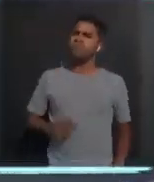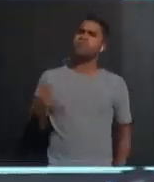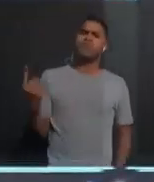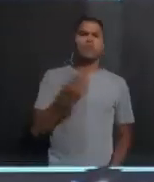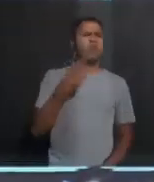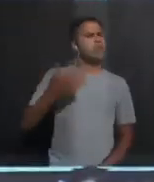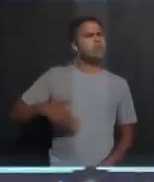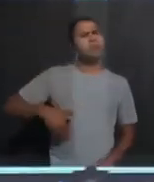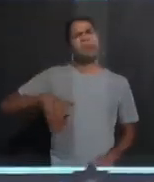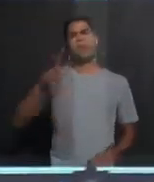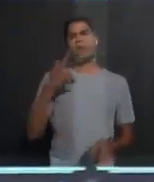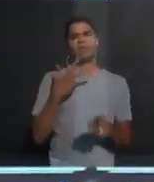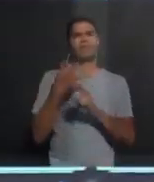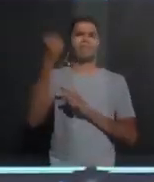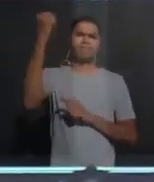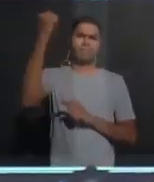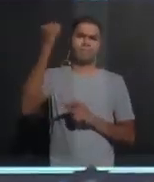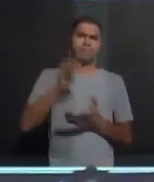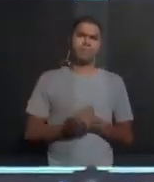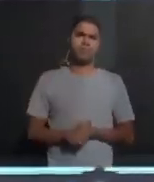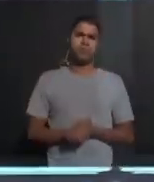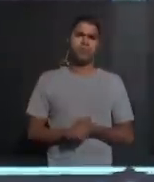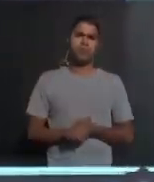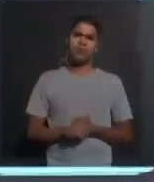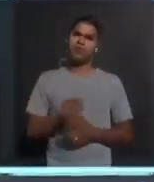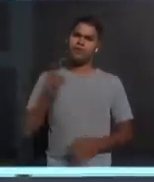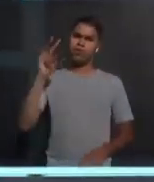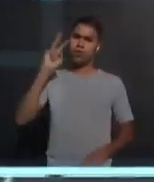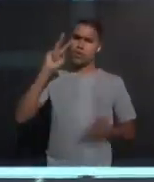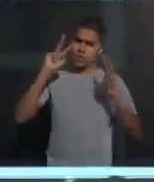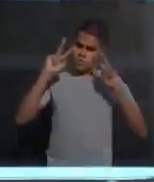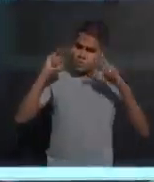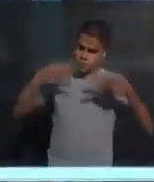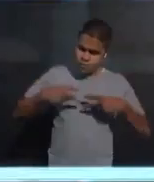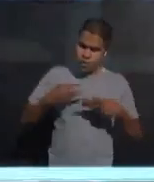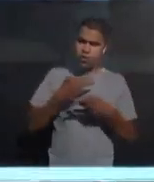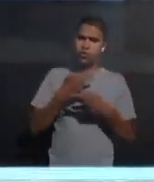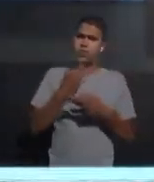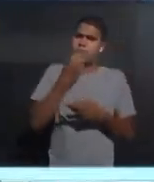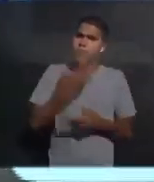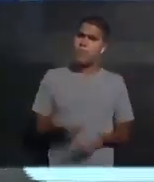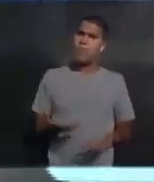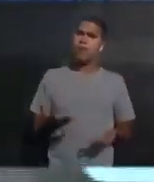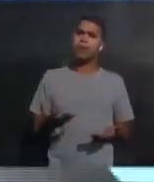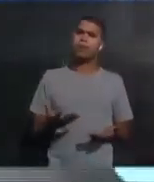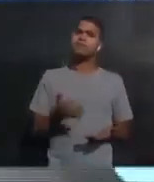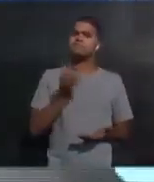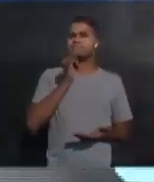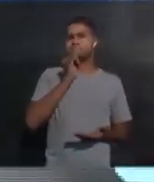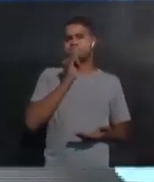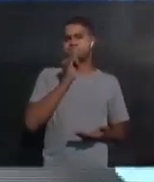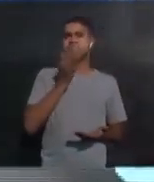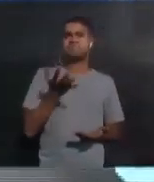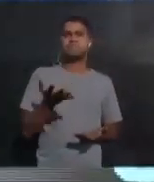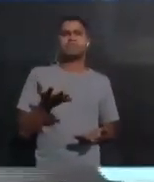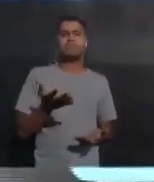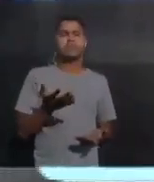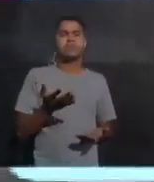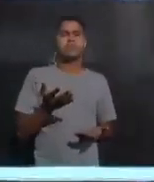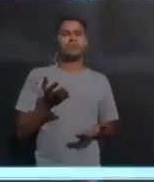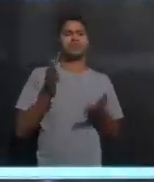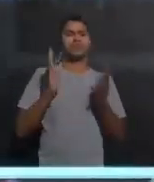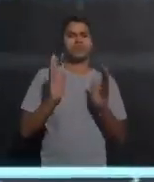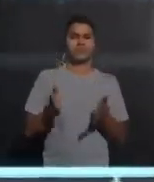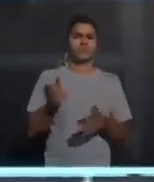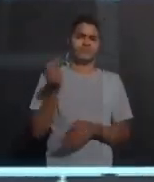mais mais do que vencedores se veja com bons olhos por exemplo quero dar um exemplo aqui de algo